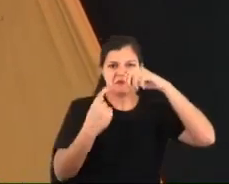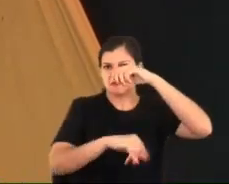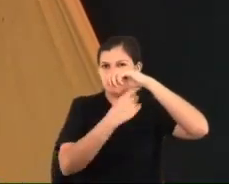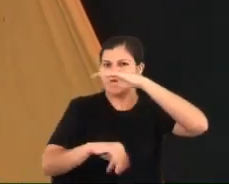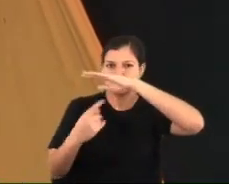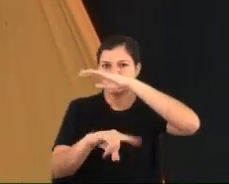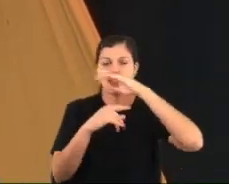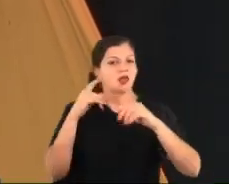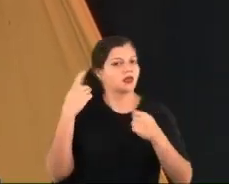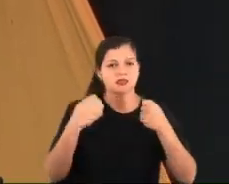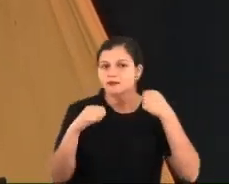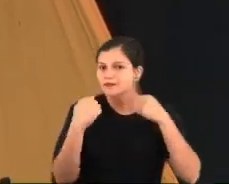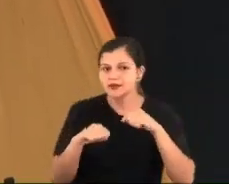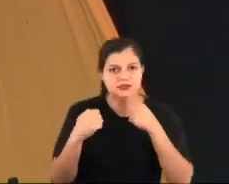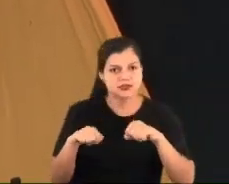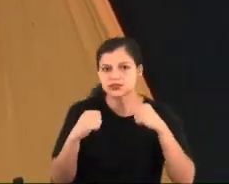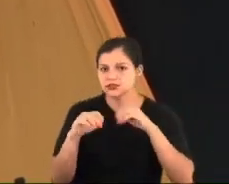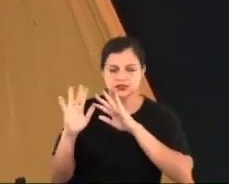Não precisa.